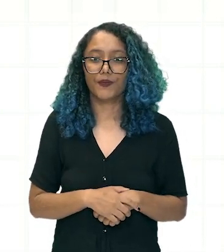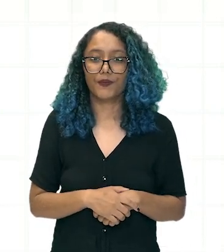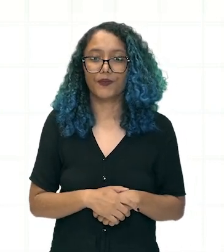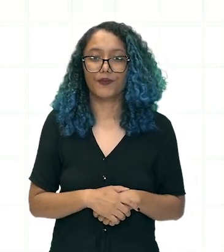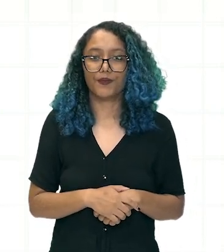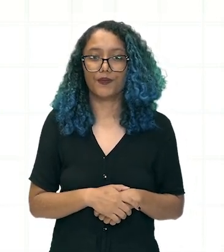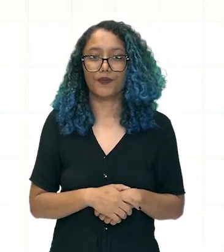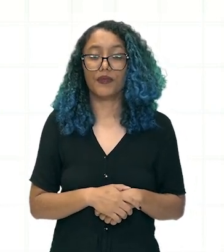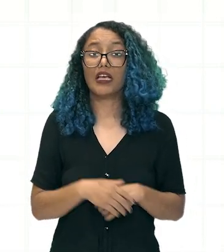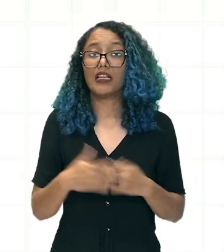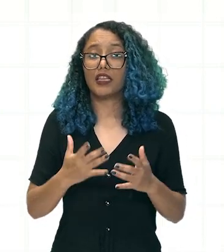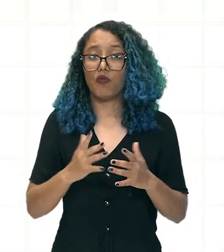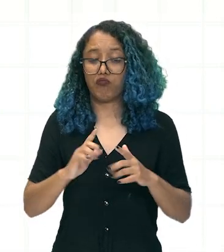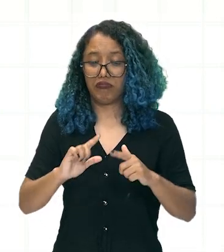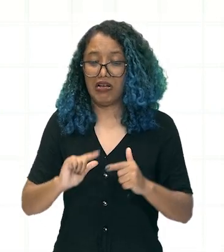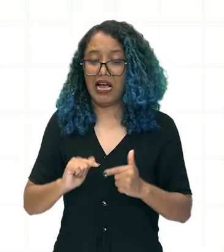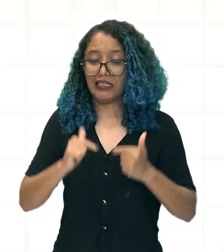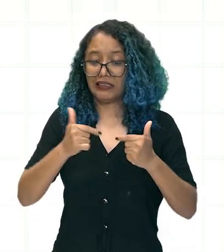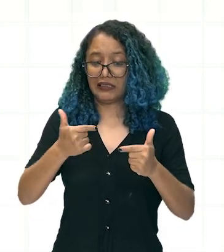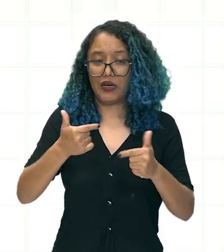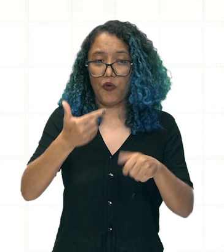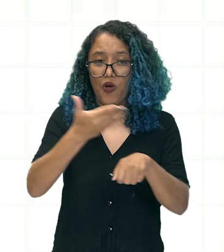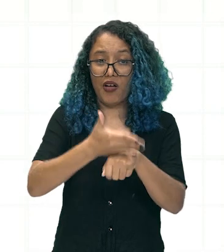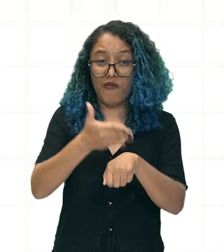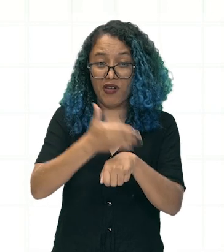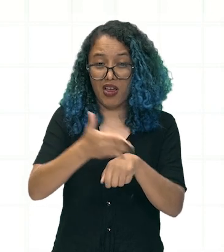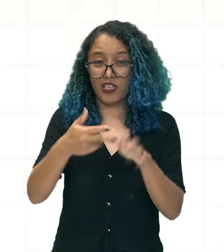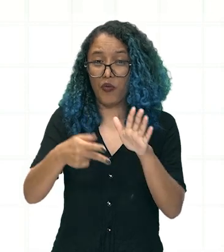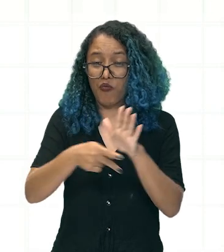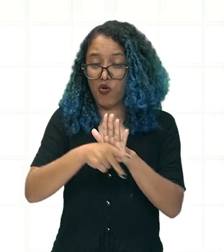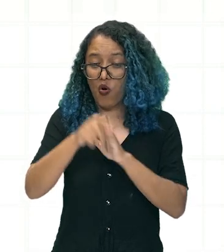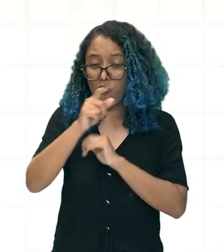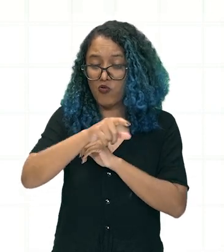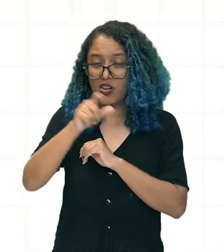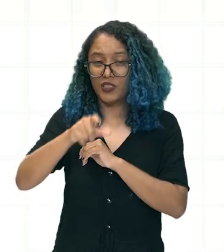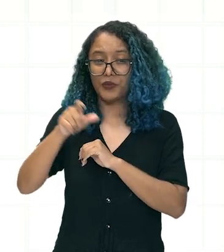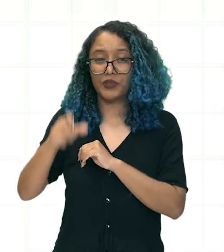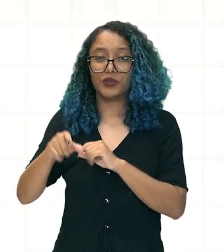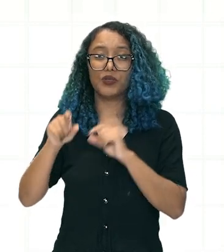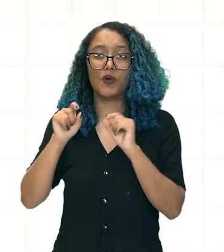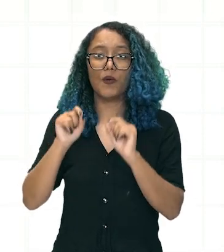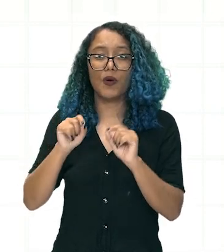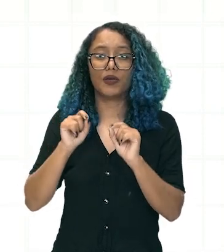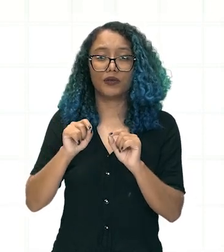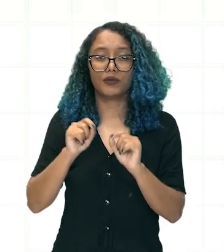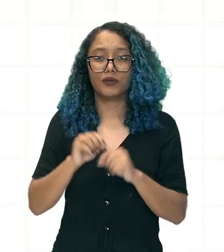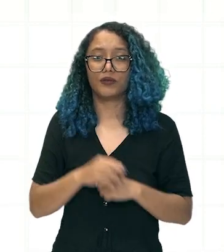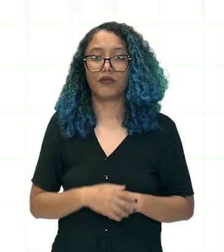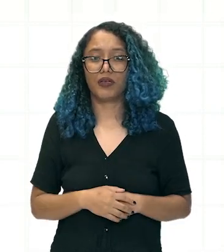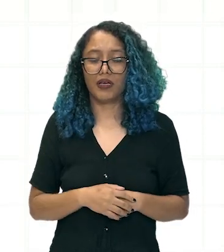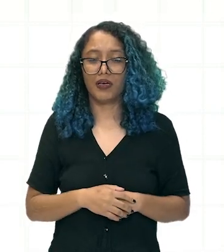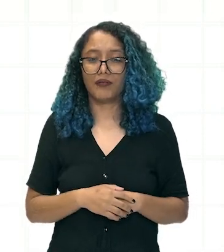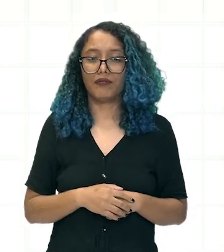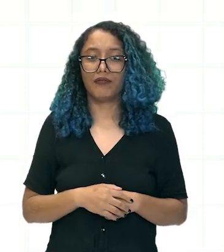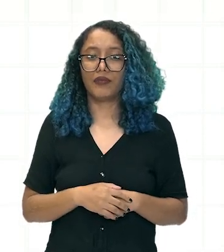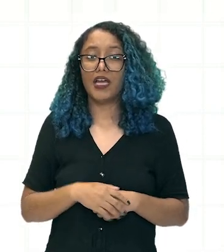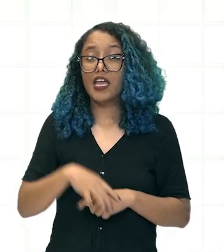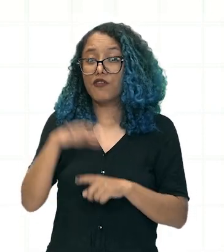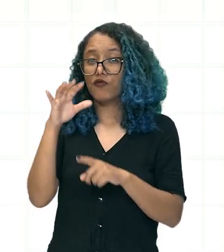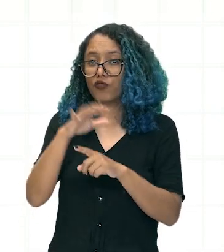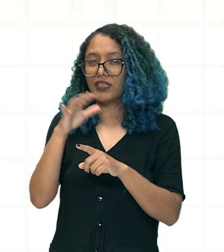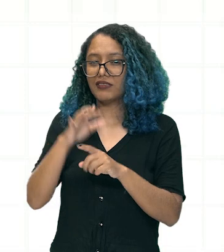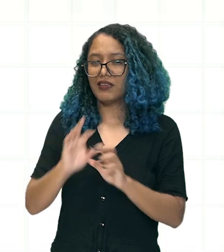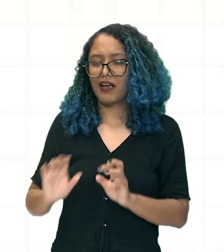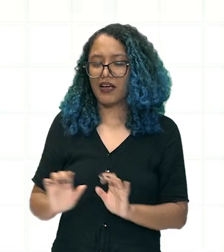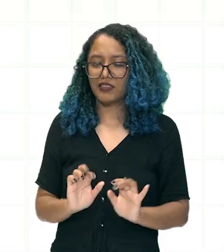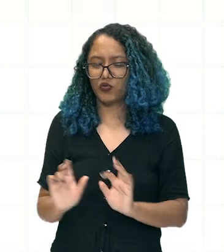fazendo para que esses gases sejam ali lançados para a atmosfera